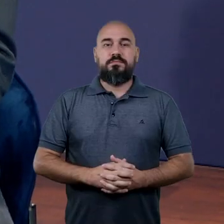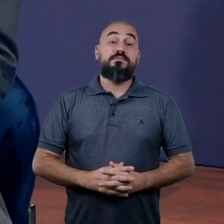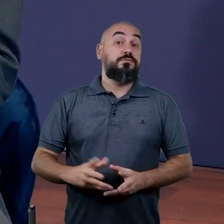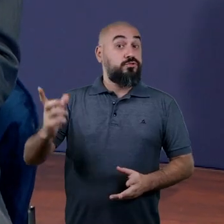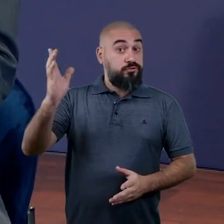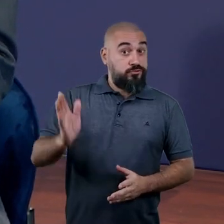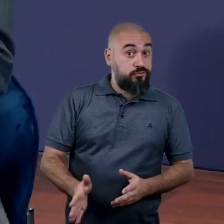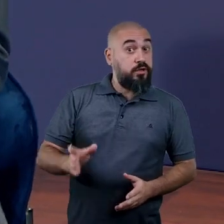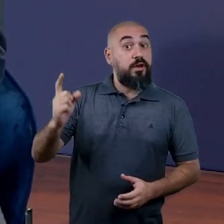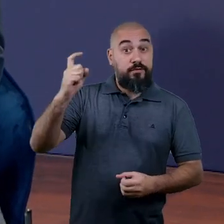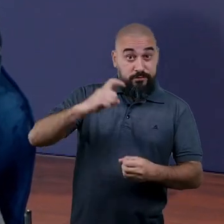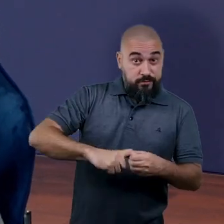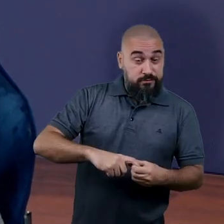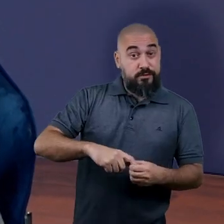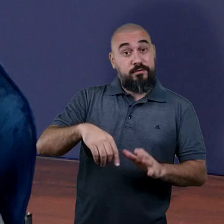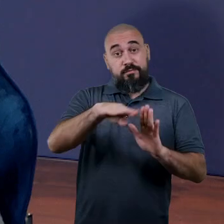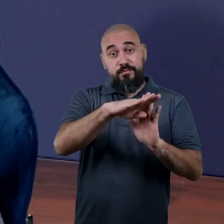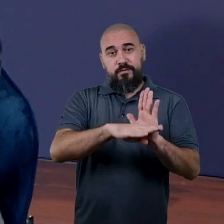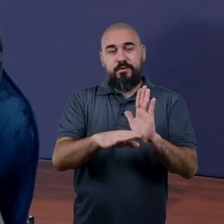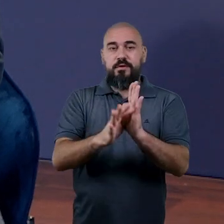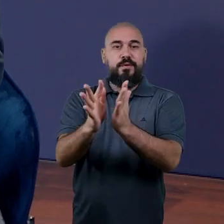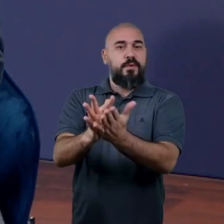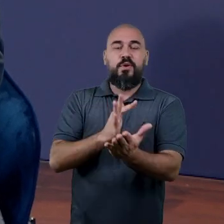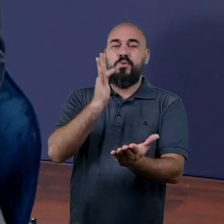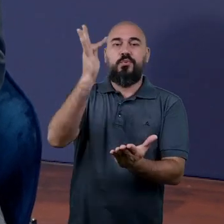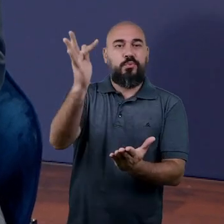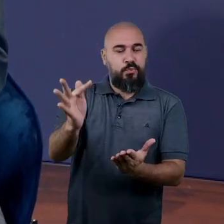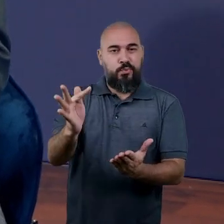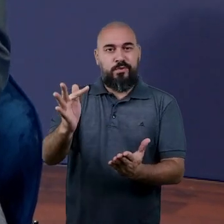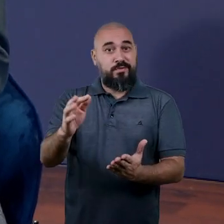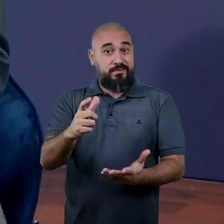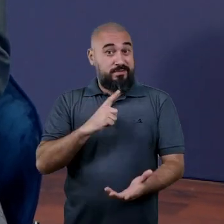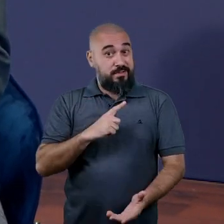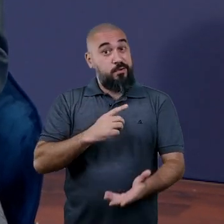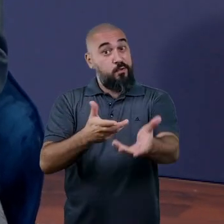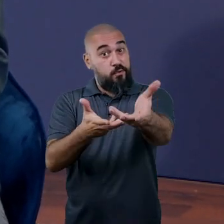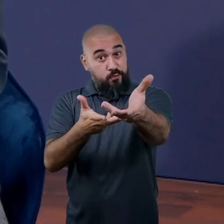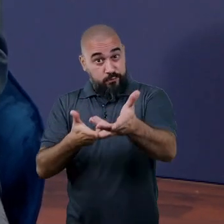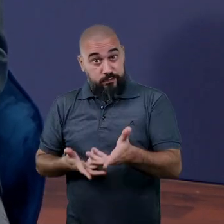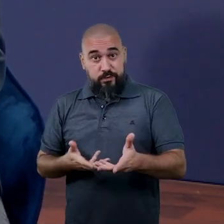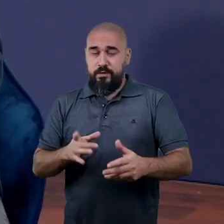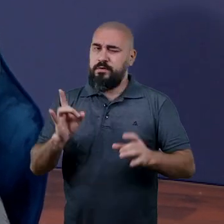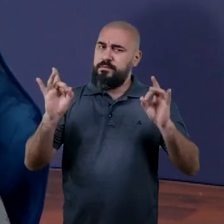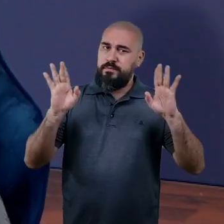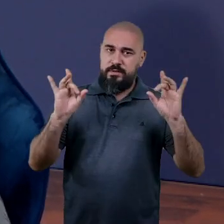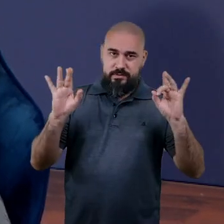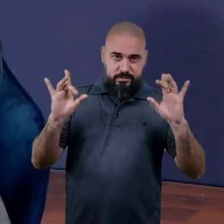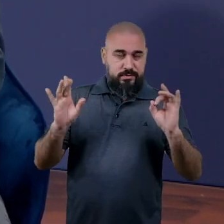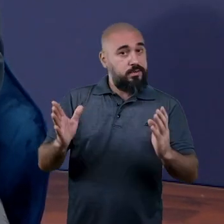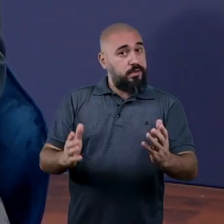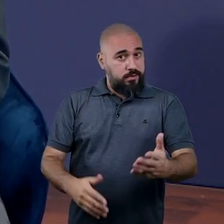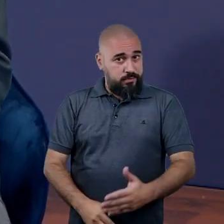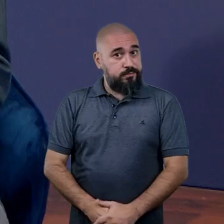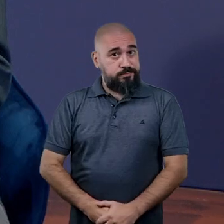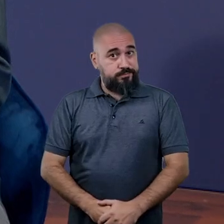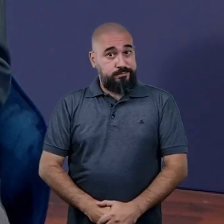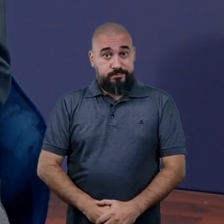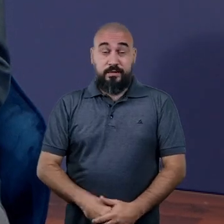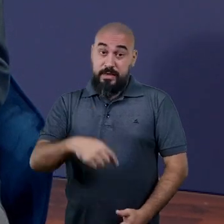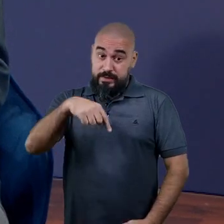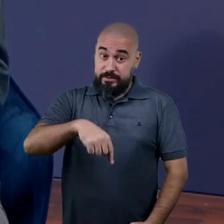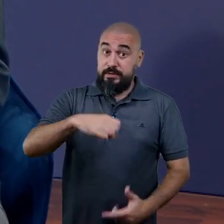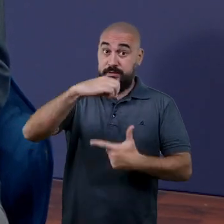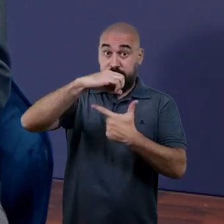Já estamos de volta com o programa A Arena do Futuro e eu tenho um convite muito especial para você. Aqui na Novo